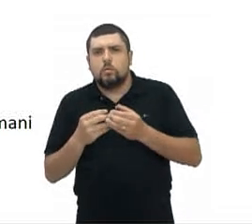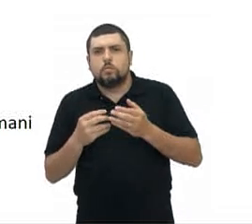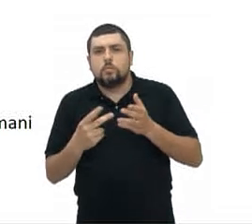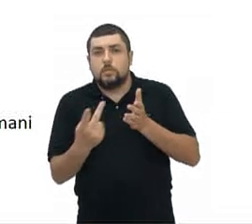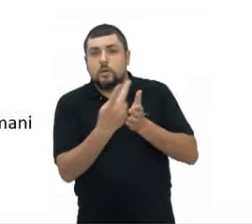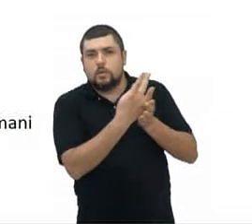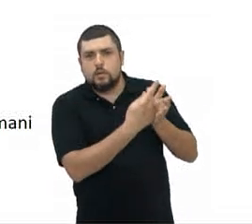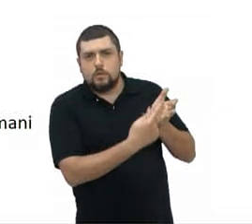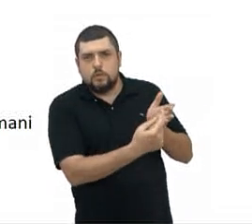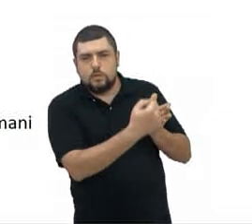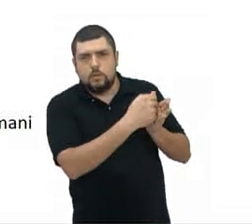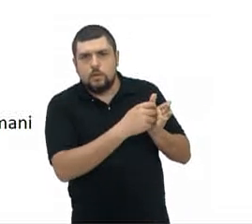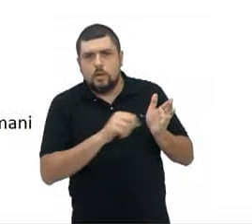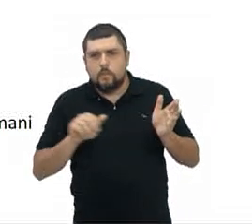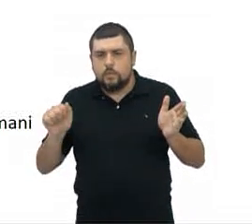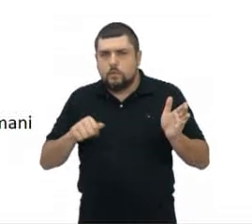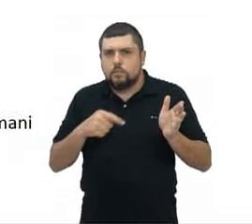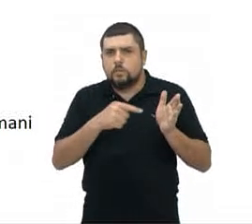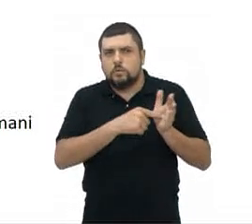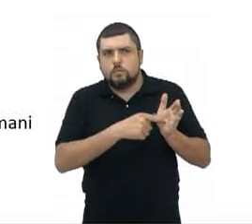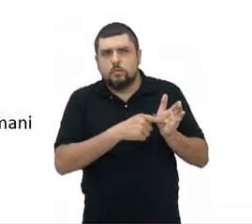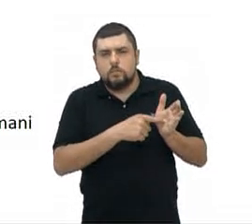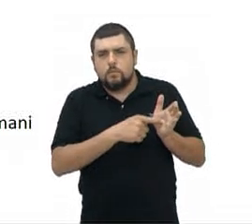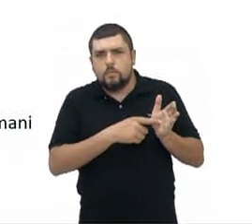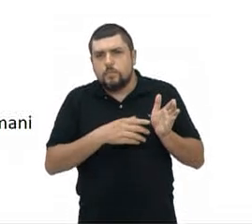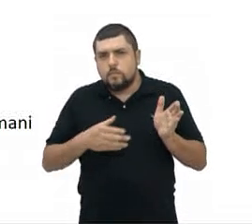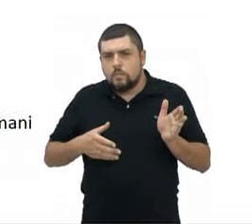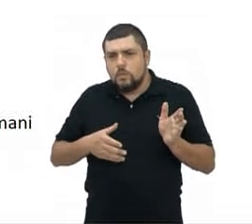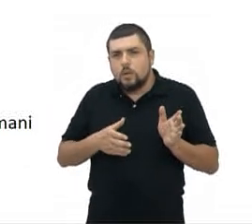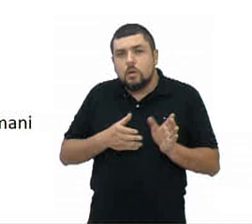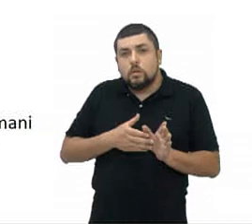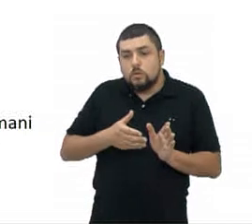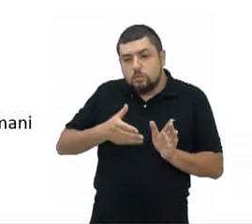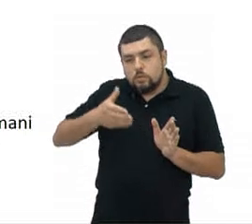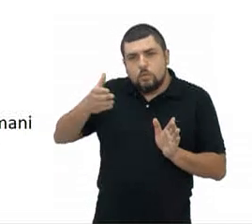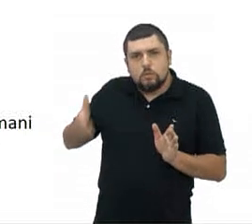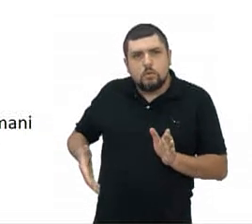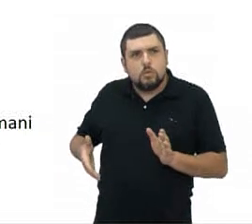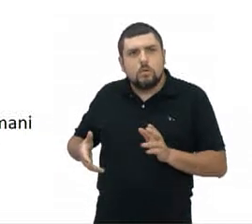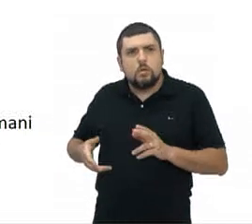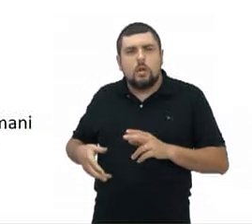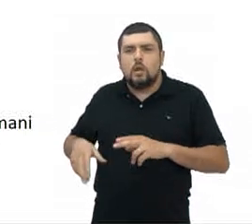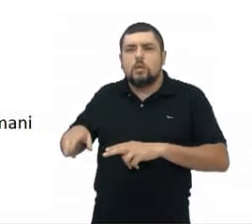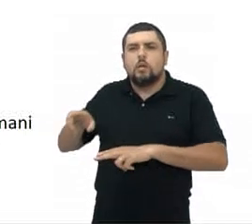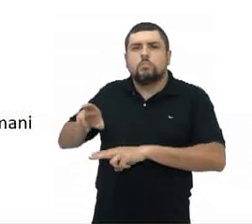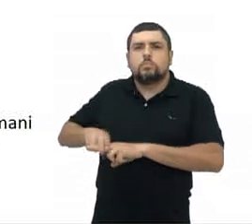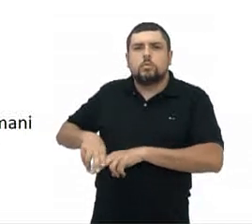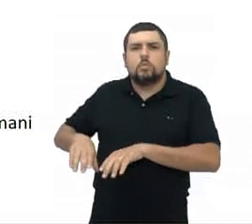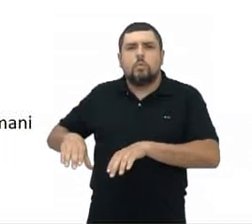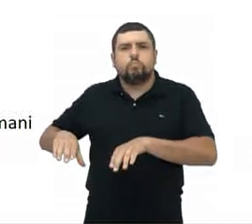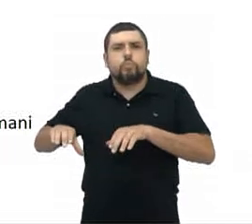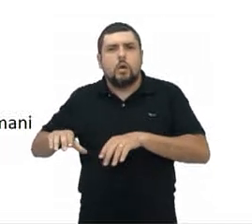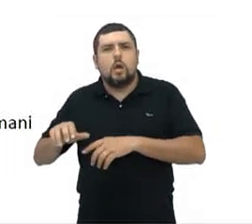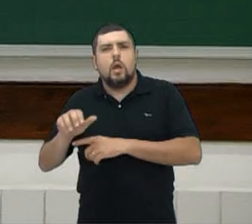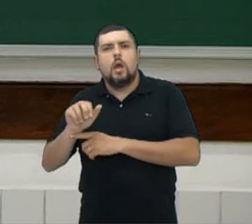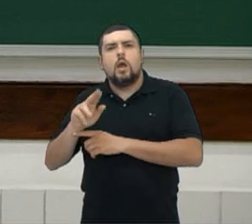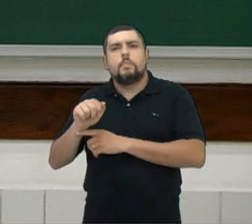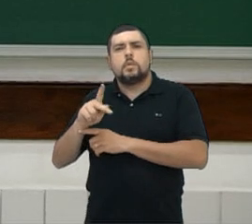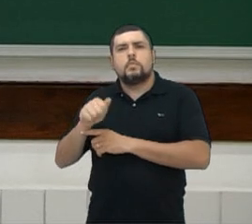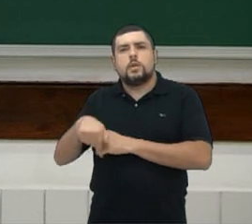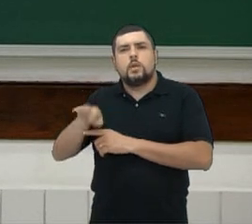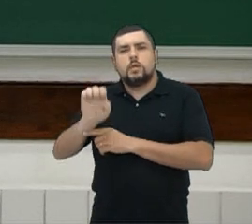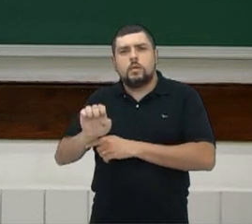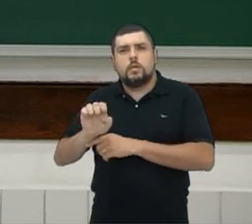Amanixaqueto. E adivinha quem está sentado? O deus Apedemec. Quem ele é? Deus